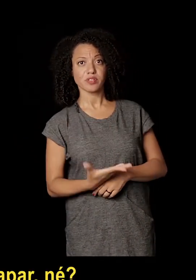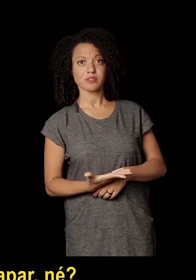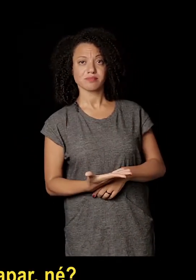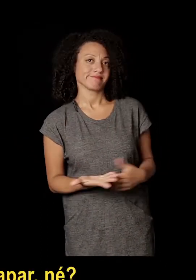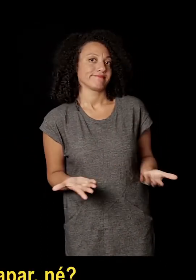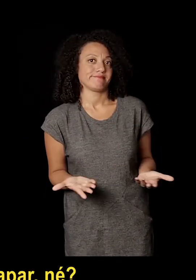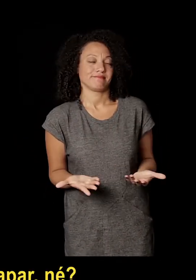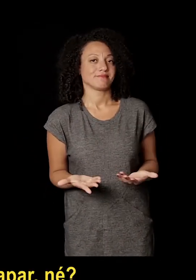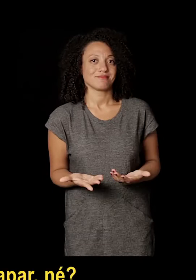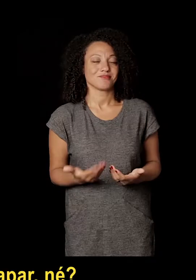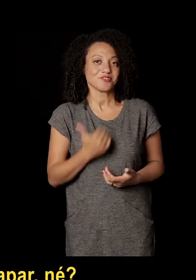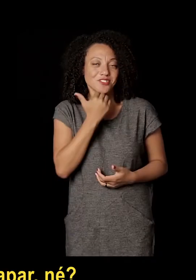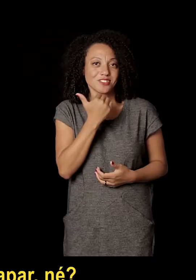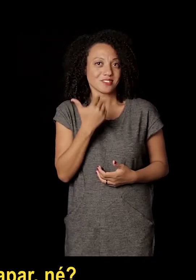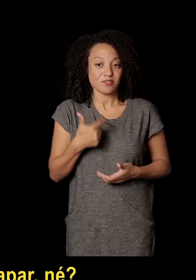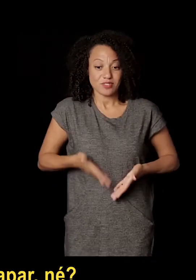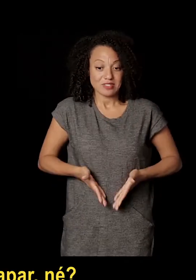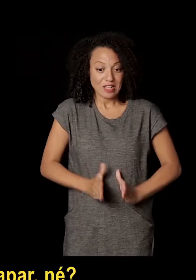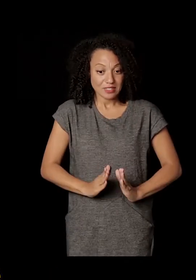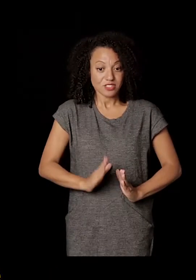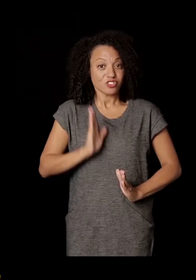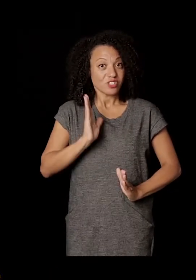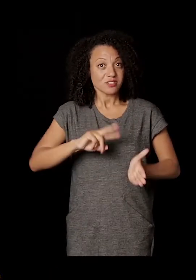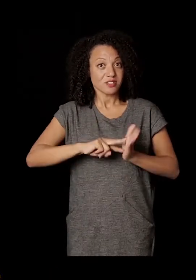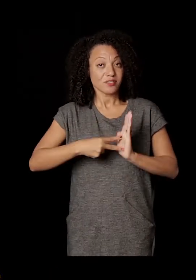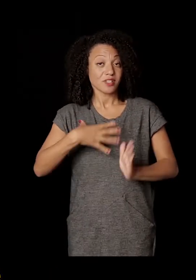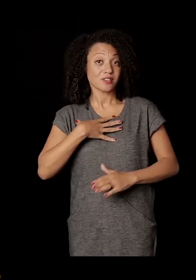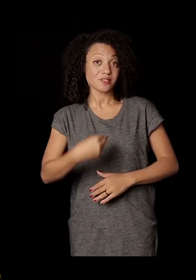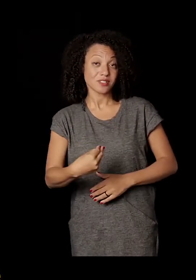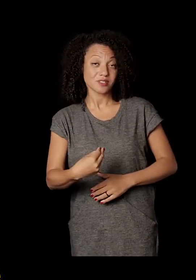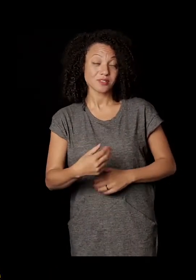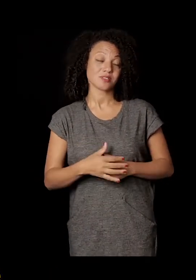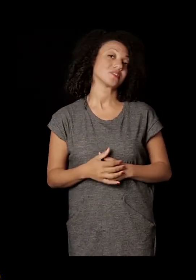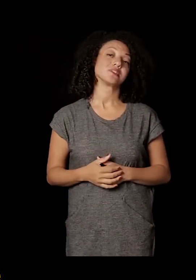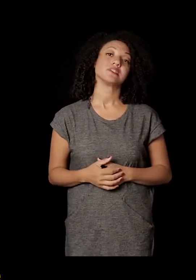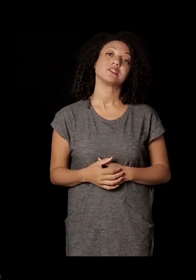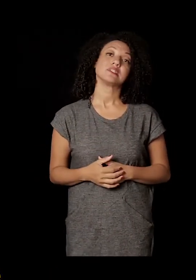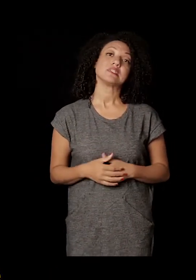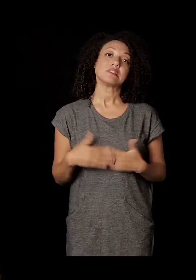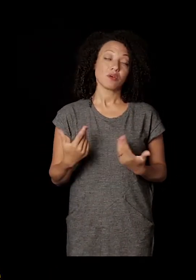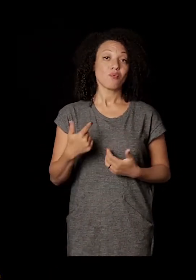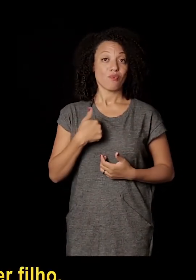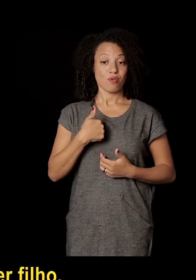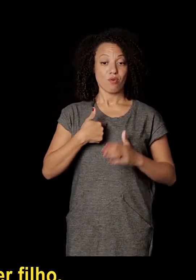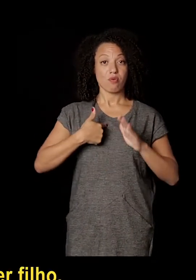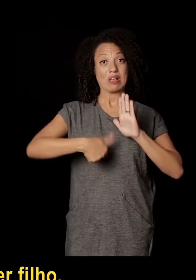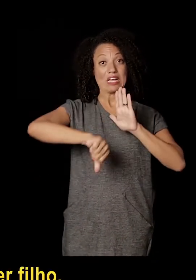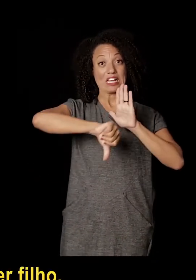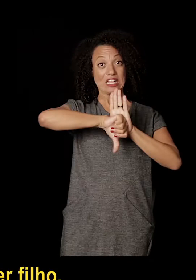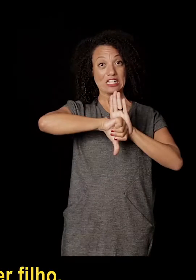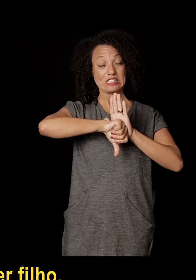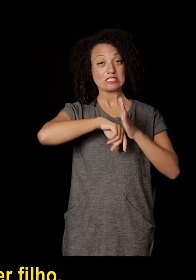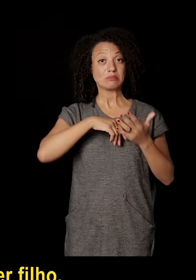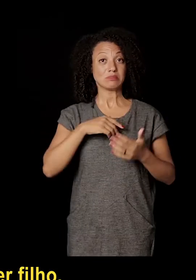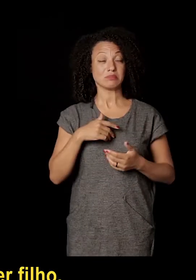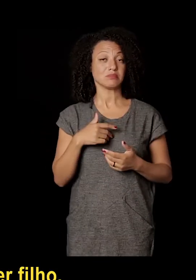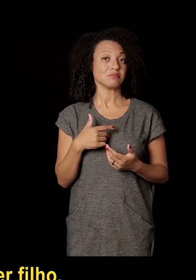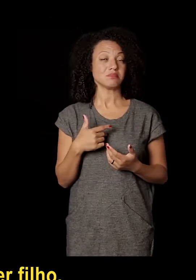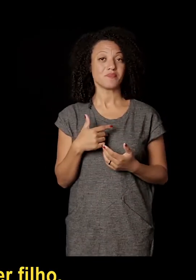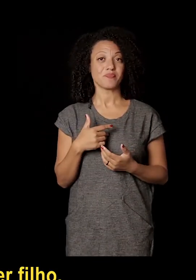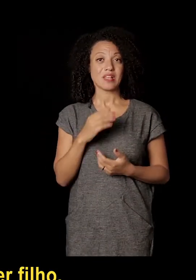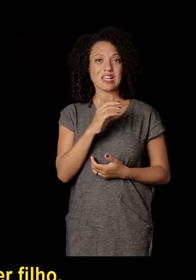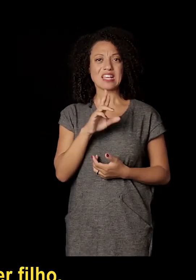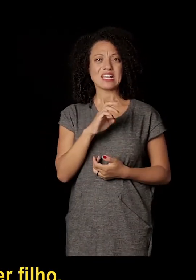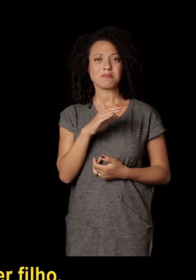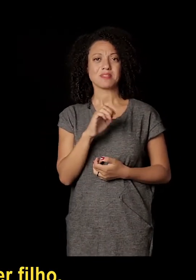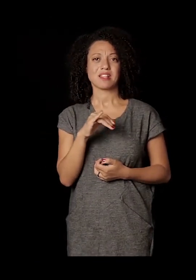crime que é difícil de escapar. Né? Basta nascer que você não escapa desse crime. Né? Então eu fui incriminado aqui por ser filho. Já que eu já